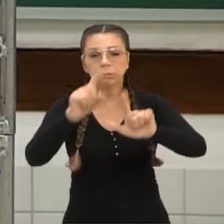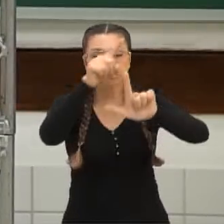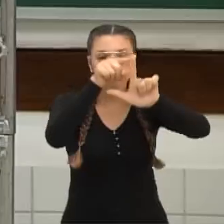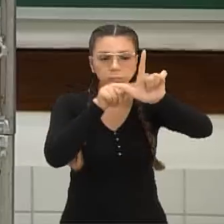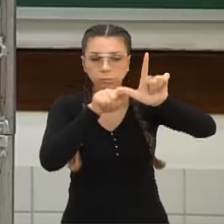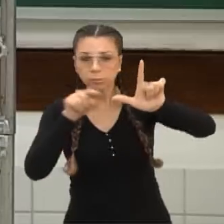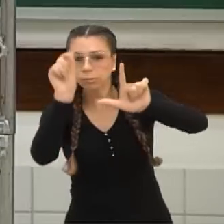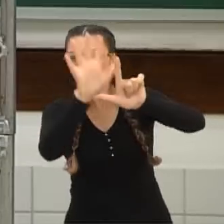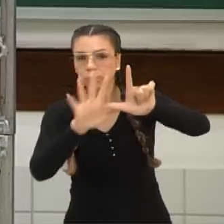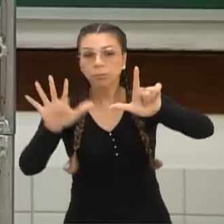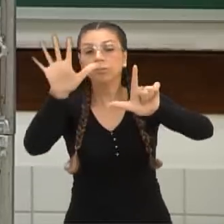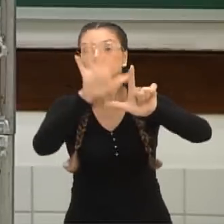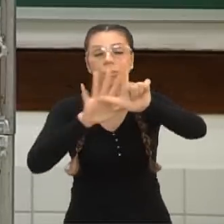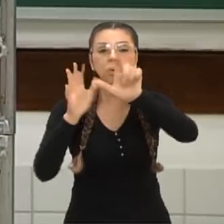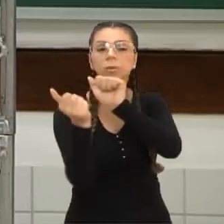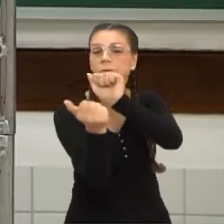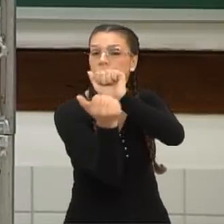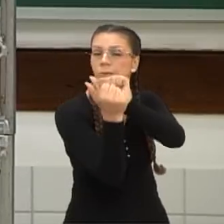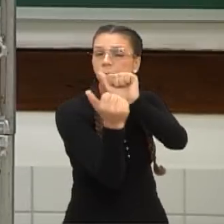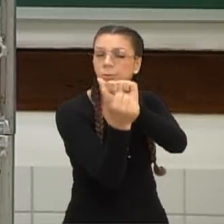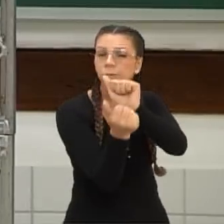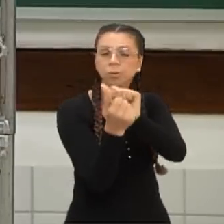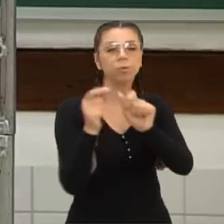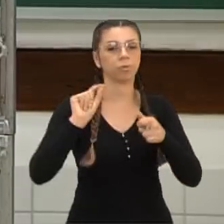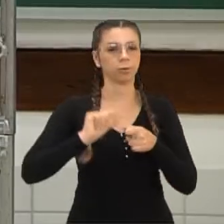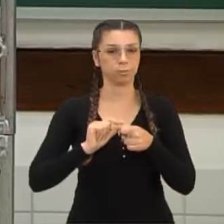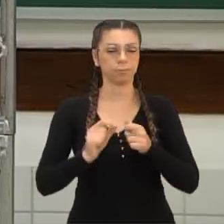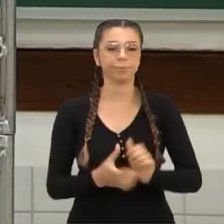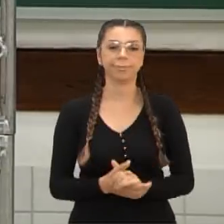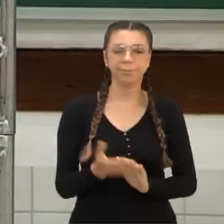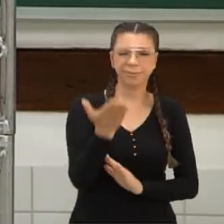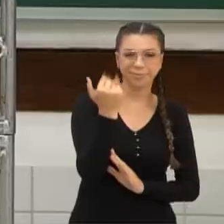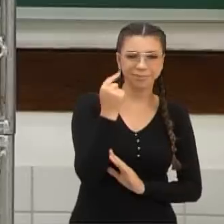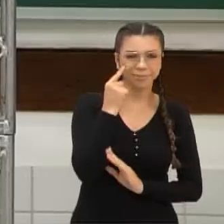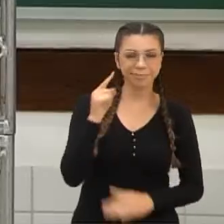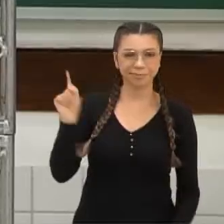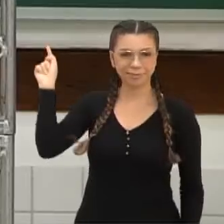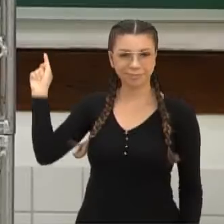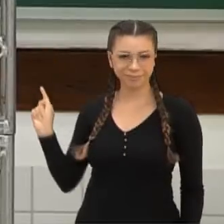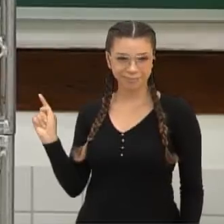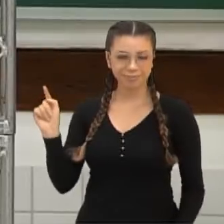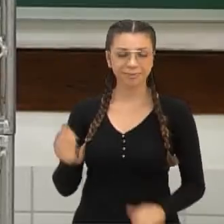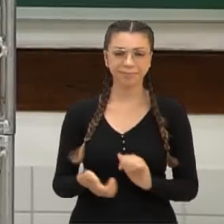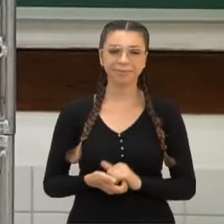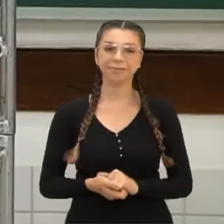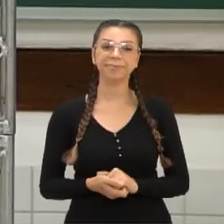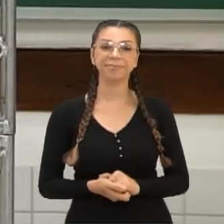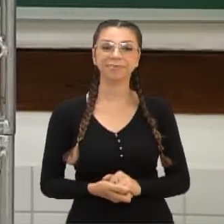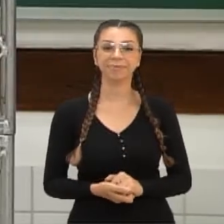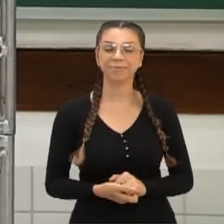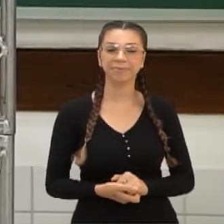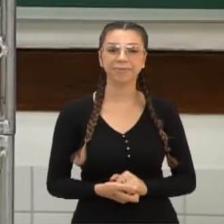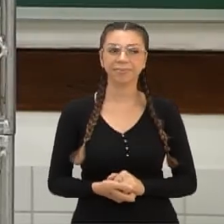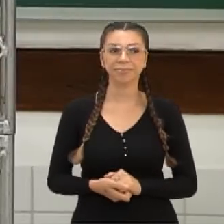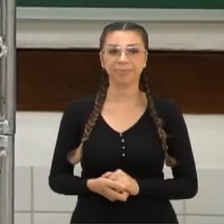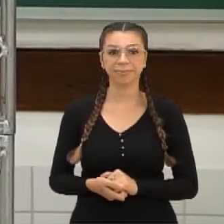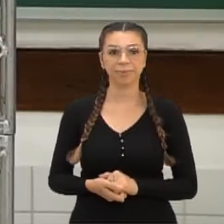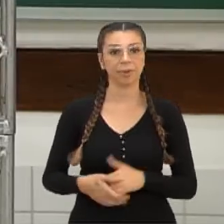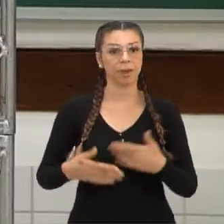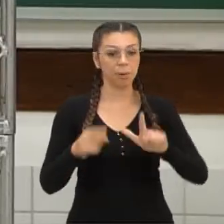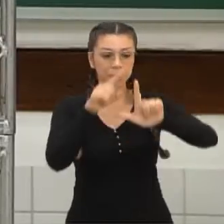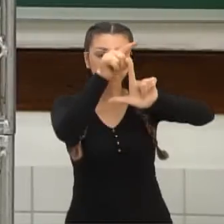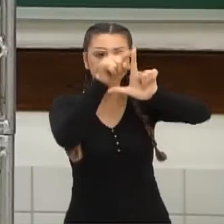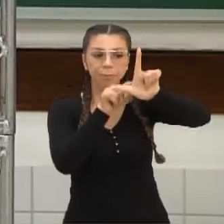no quadro para a gente poder fazer juntos, beleza? Então, vamos lá. Plano cartesiano, 2